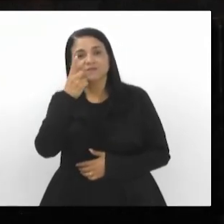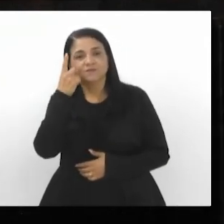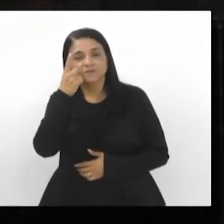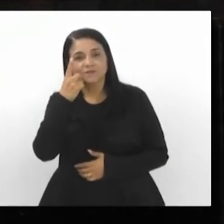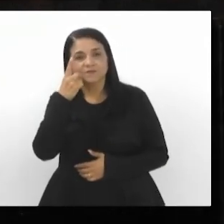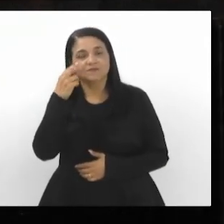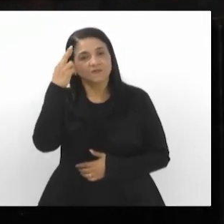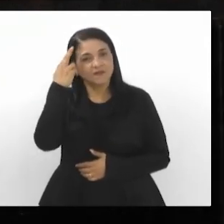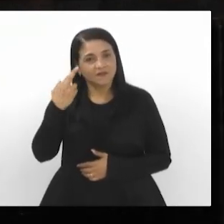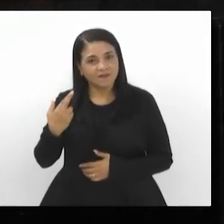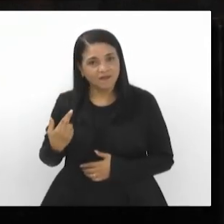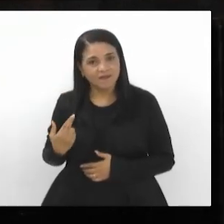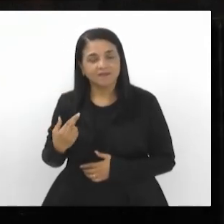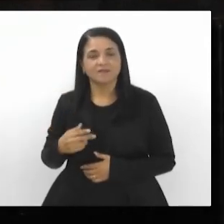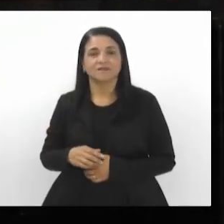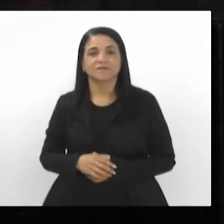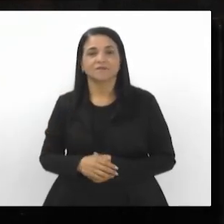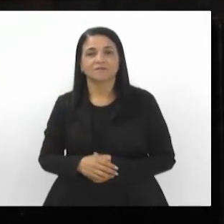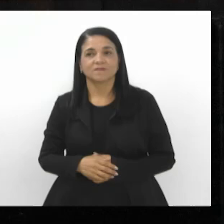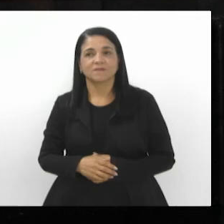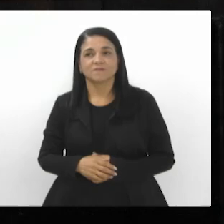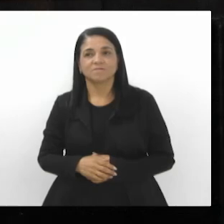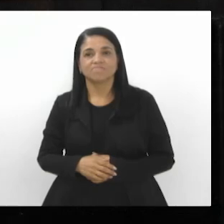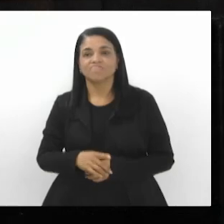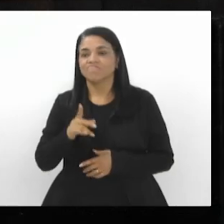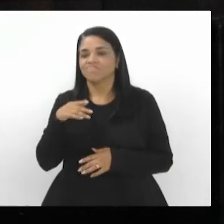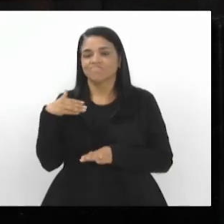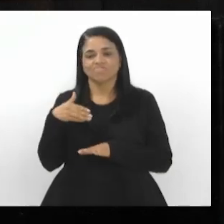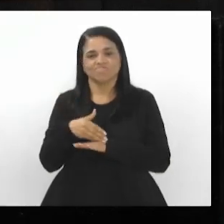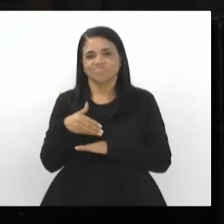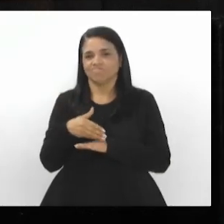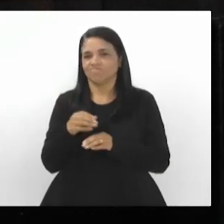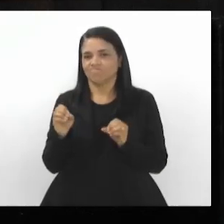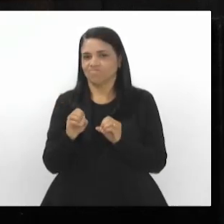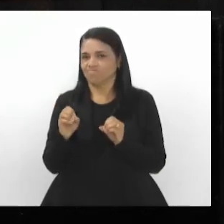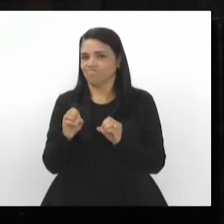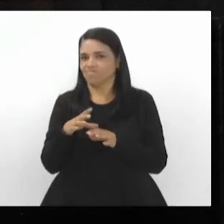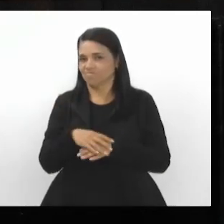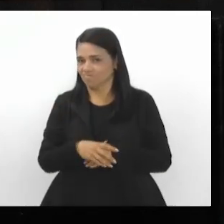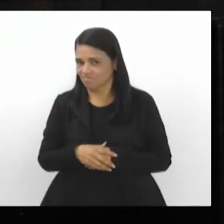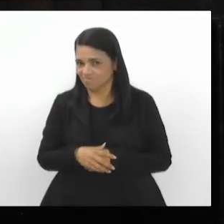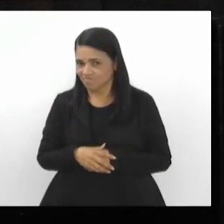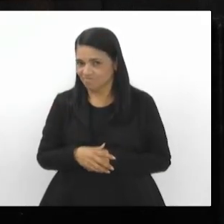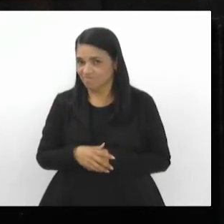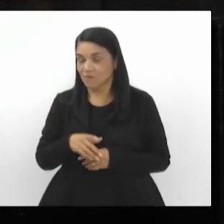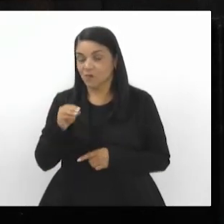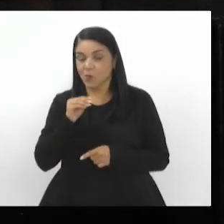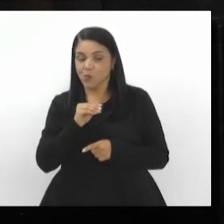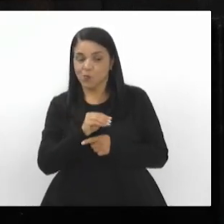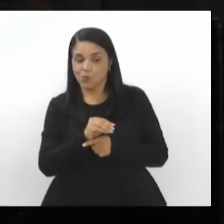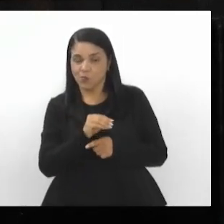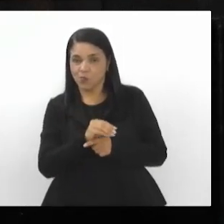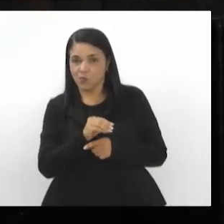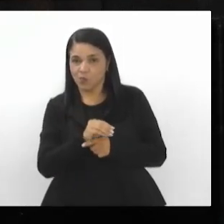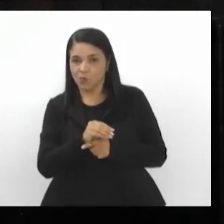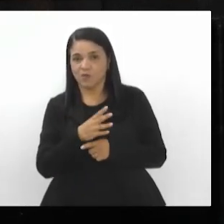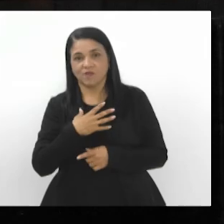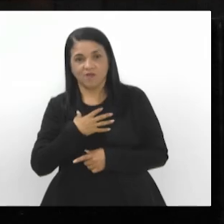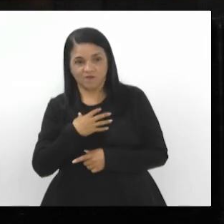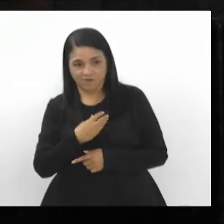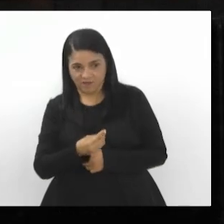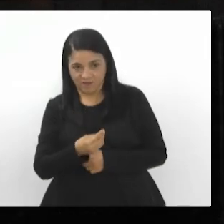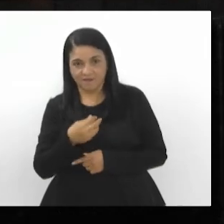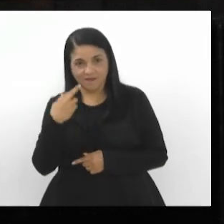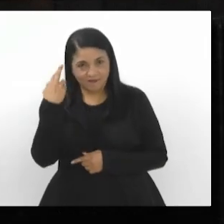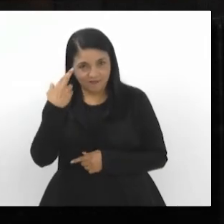deputada Renata não estava presente, porque cuidava carinhosamente da